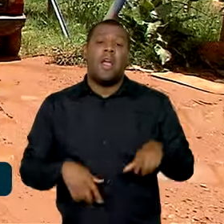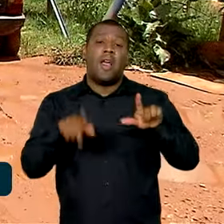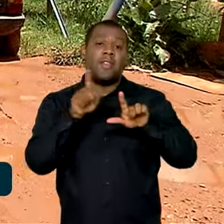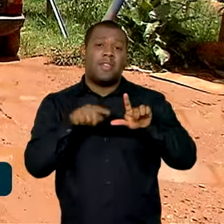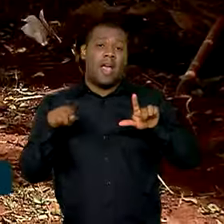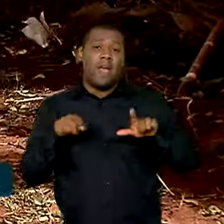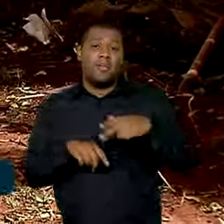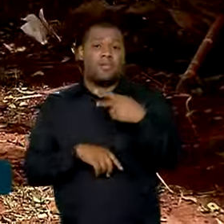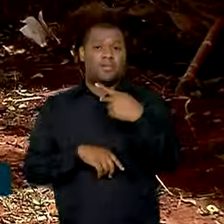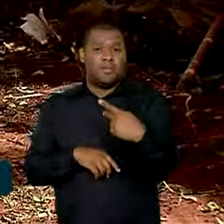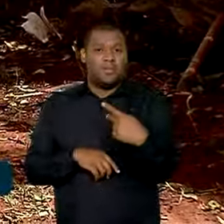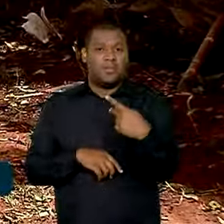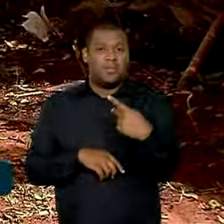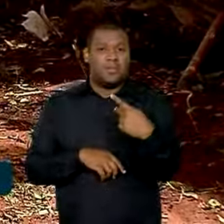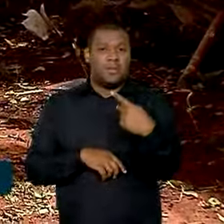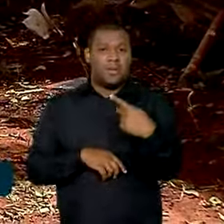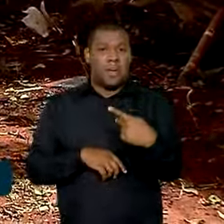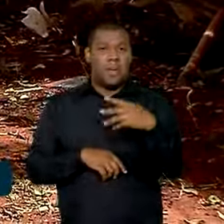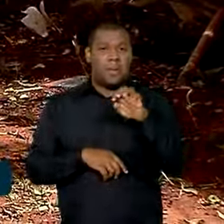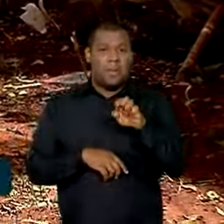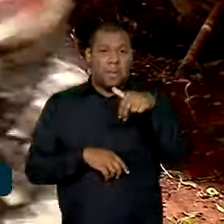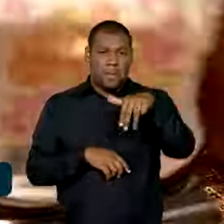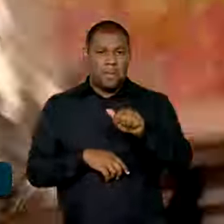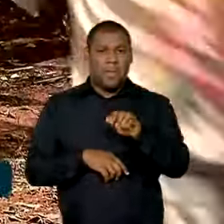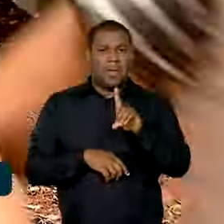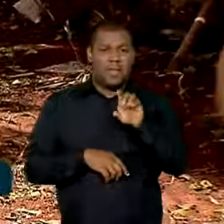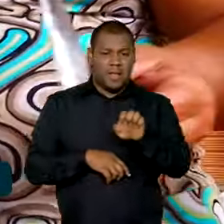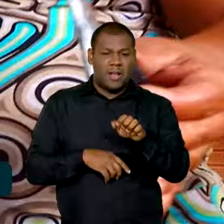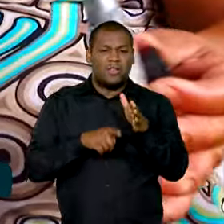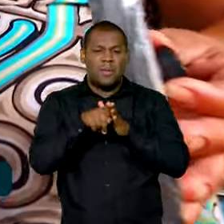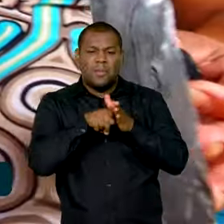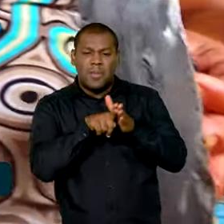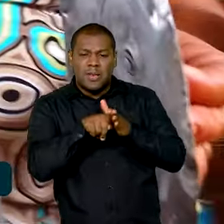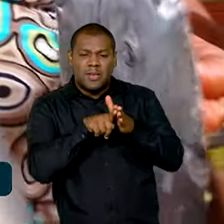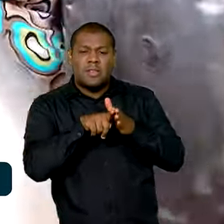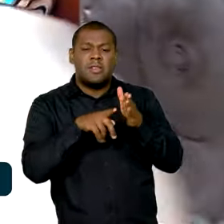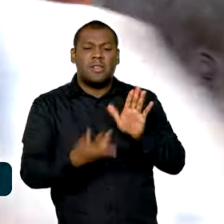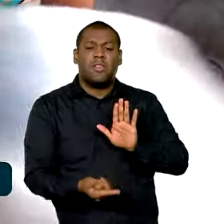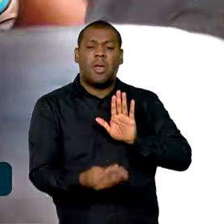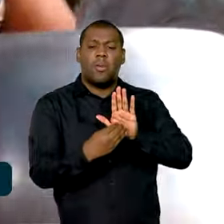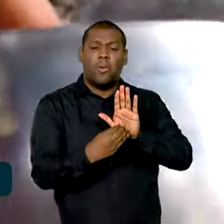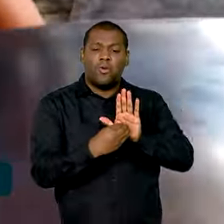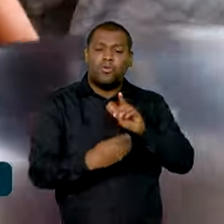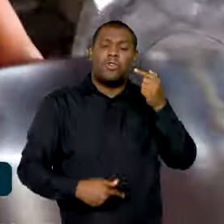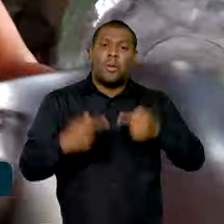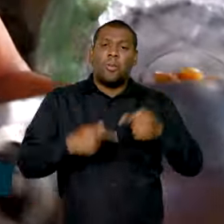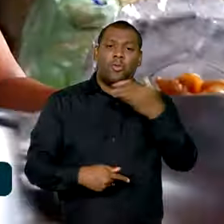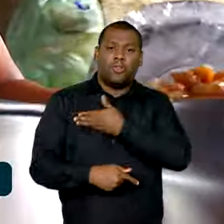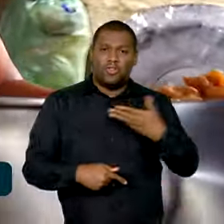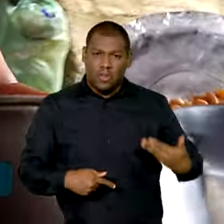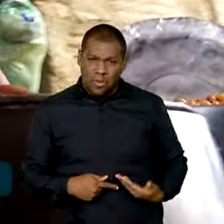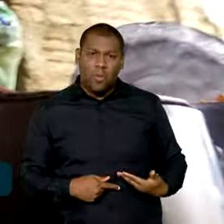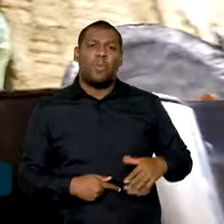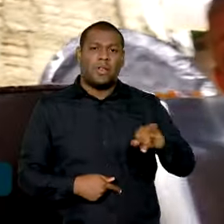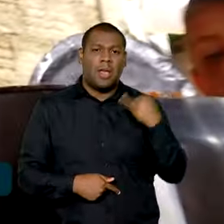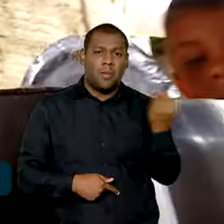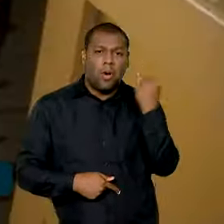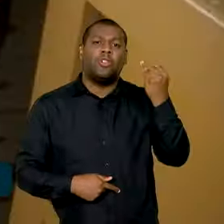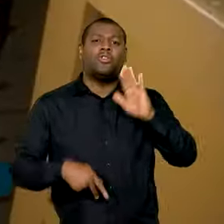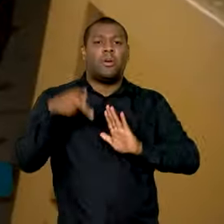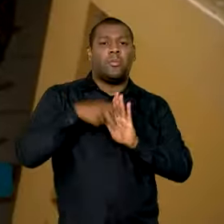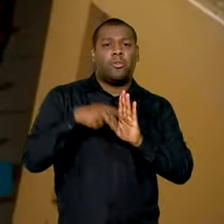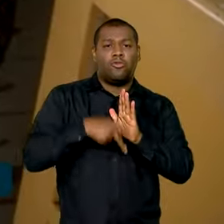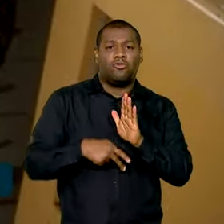da PNAD contínua. A pesquisa ressaltou a importância das políticas públicas, como o programa Bolsa Família, a expansão